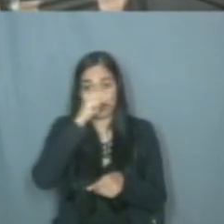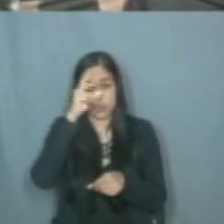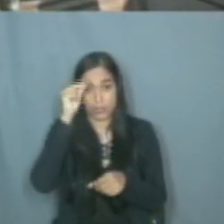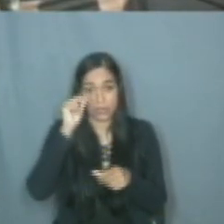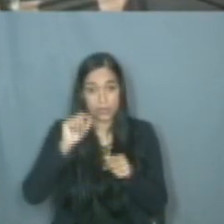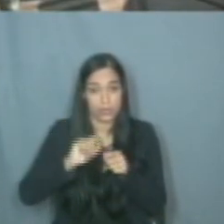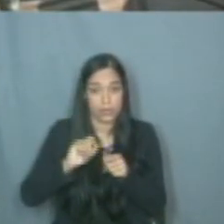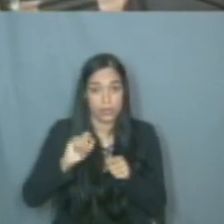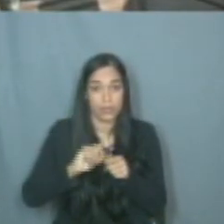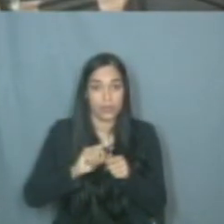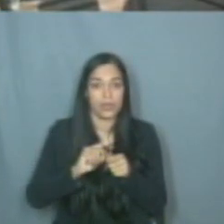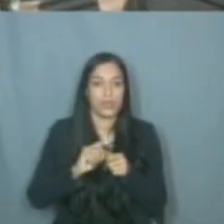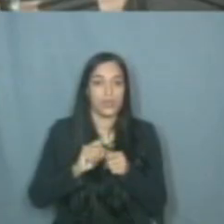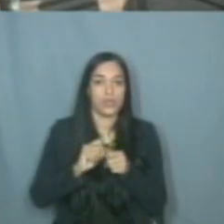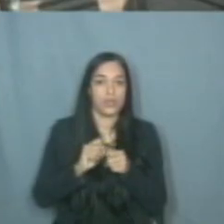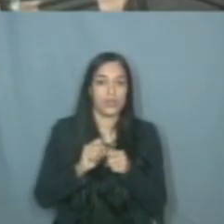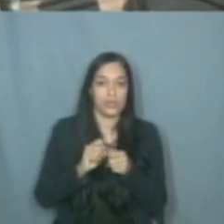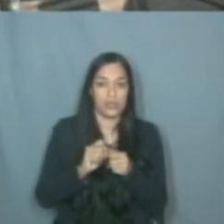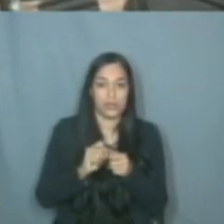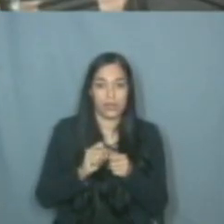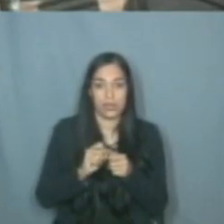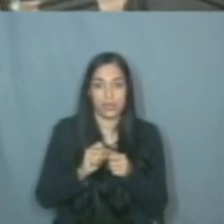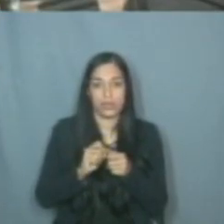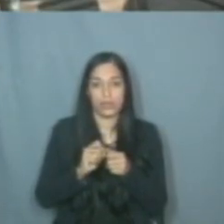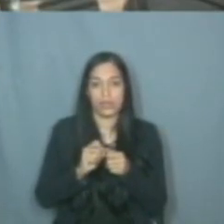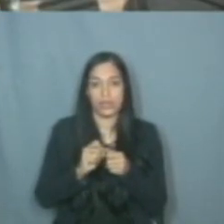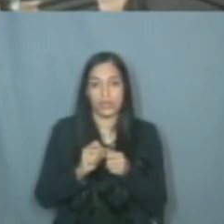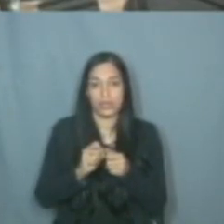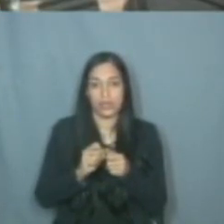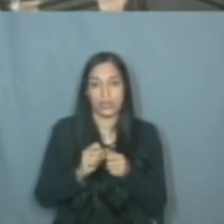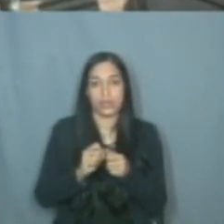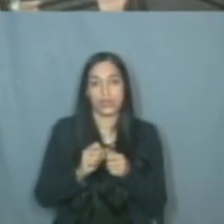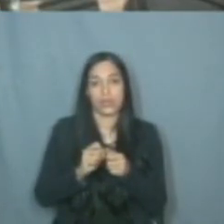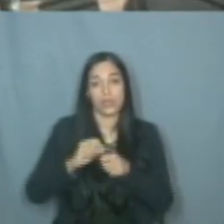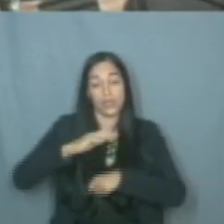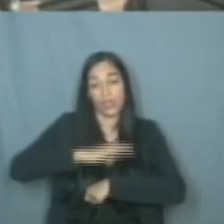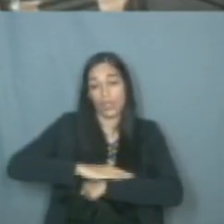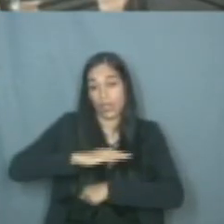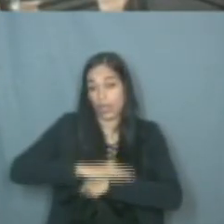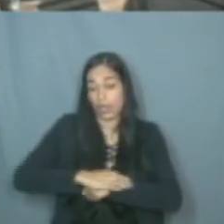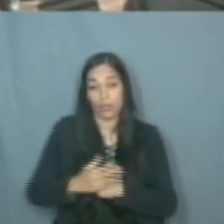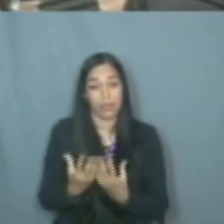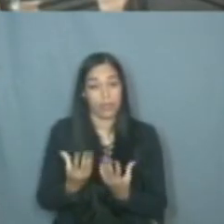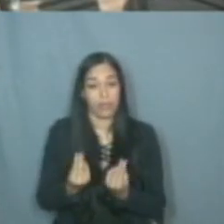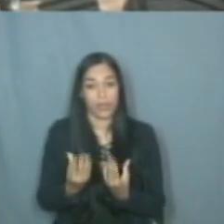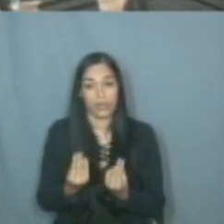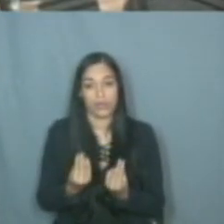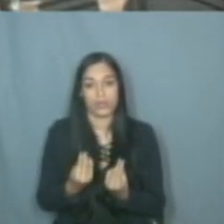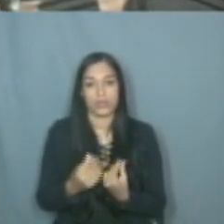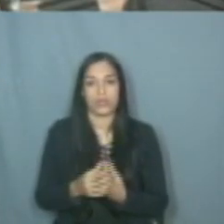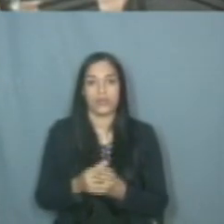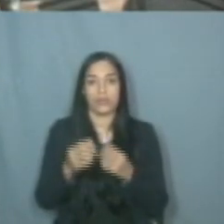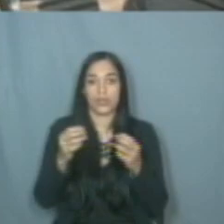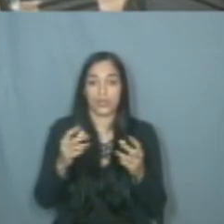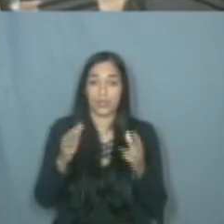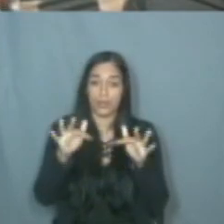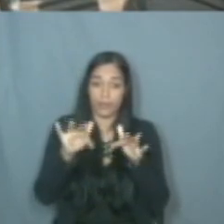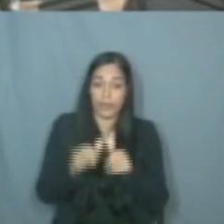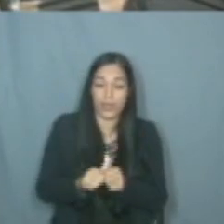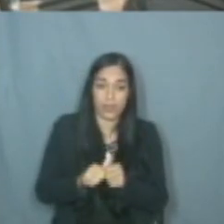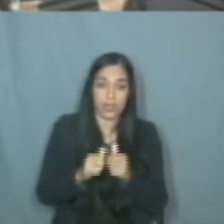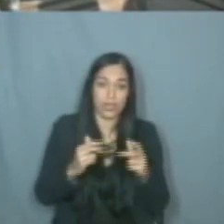realiza geralmente levam muito, mas muito tempo para serem entregues,